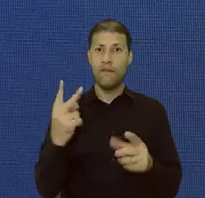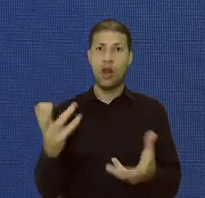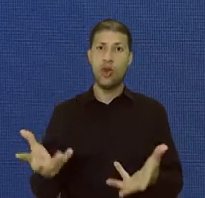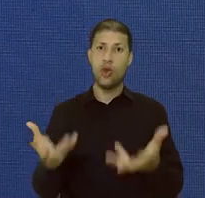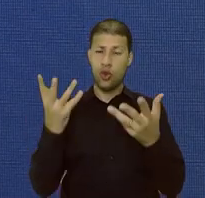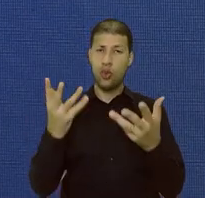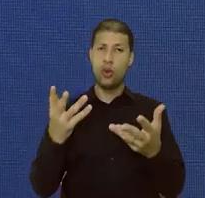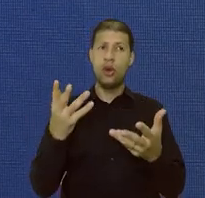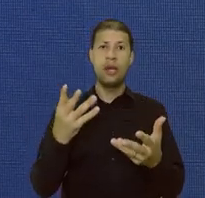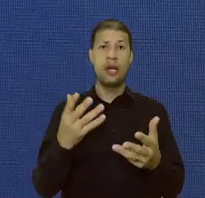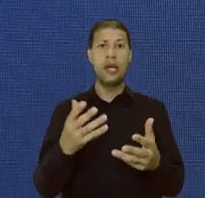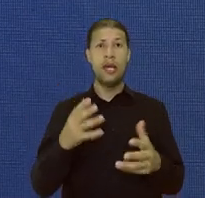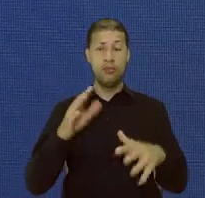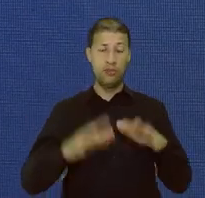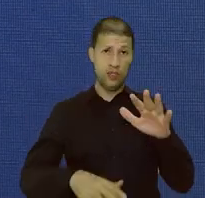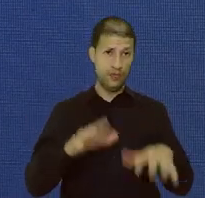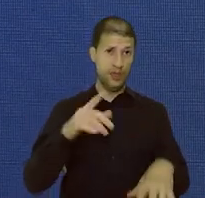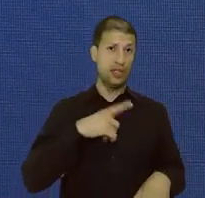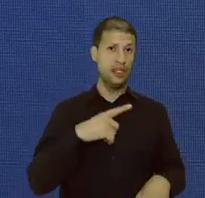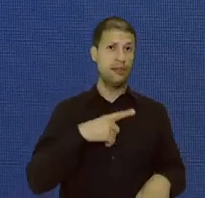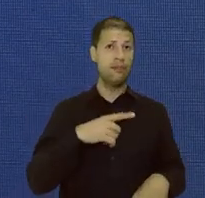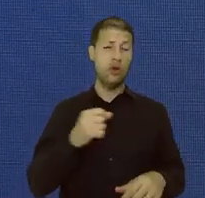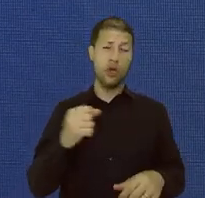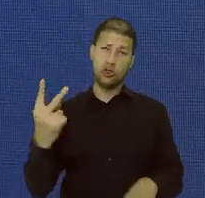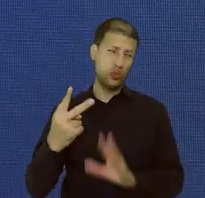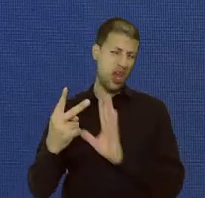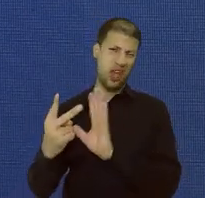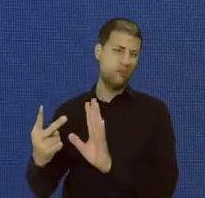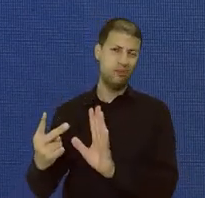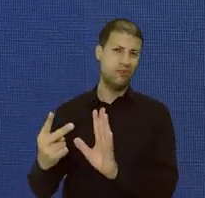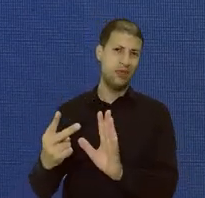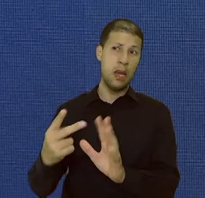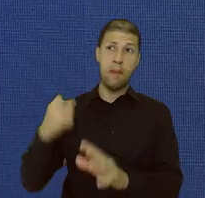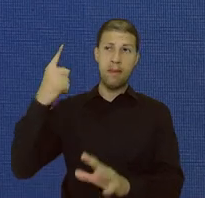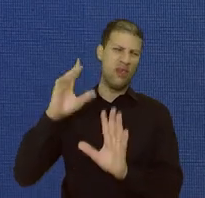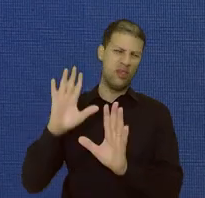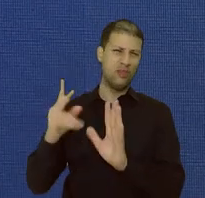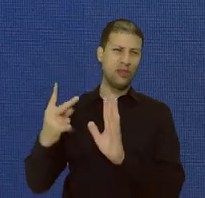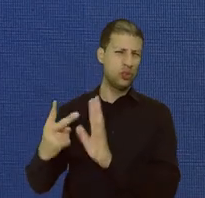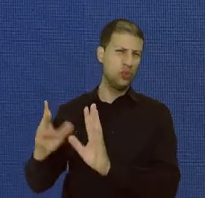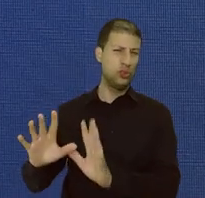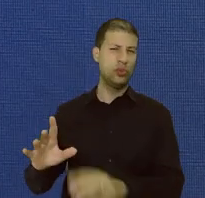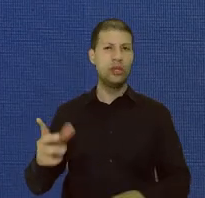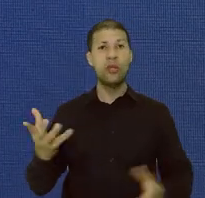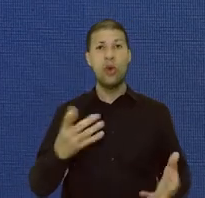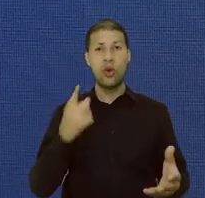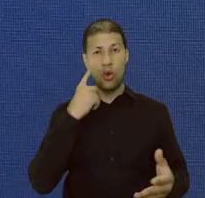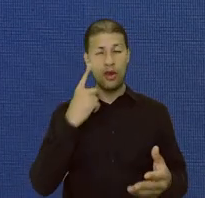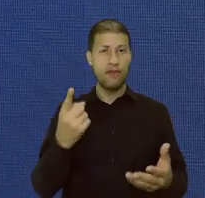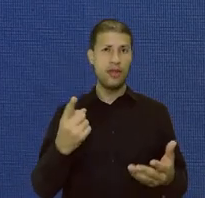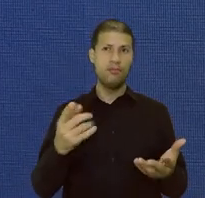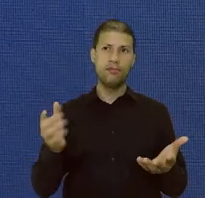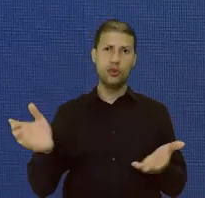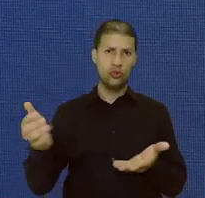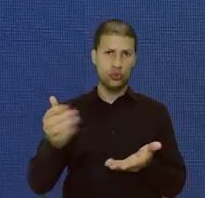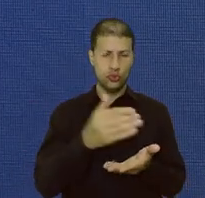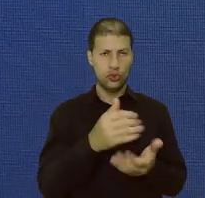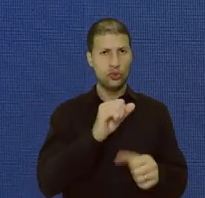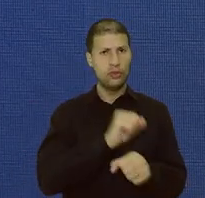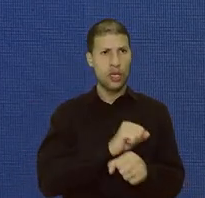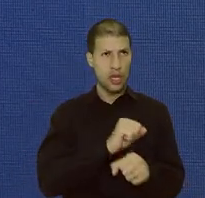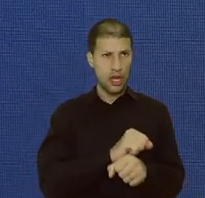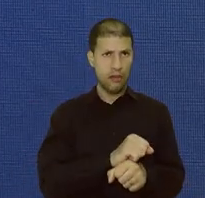vai ele pode ser secundário e mas com certeza captar agora versus esperar muito muito